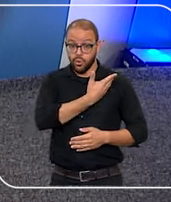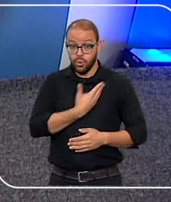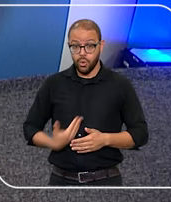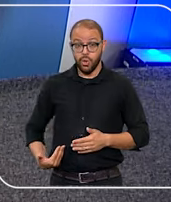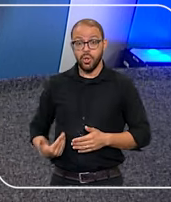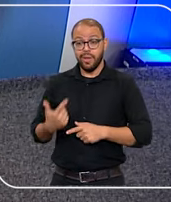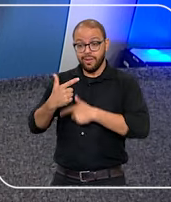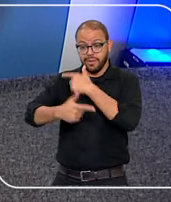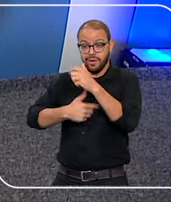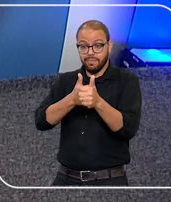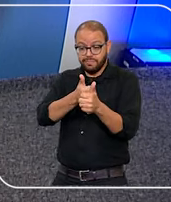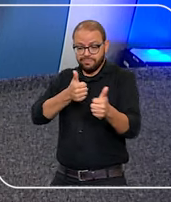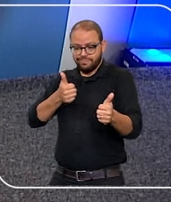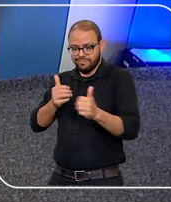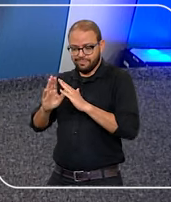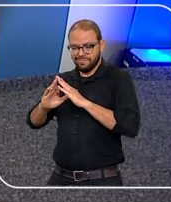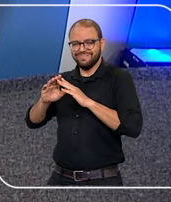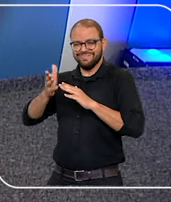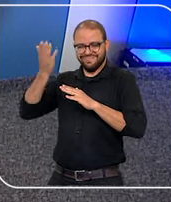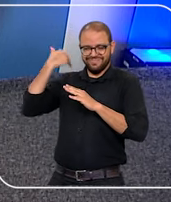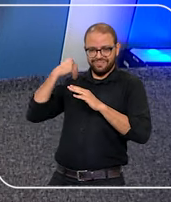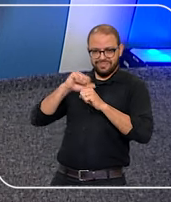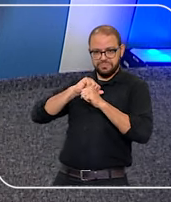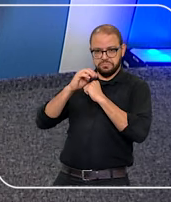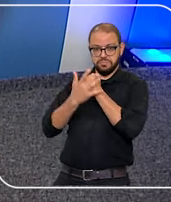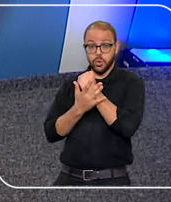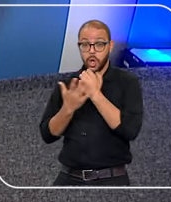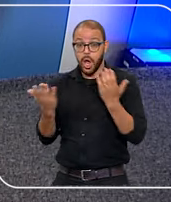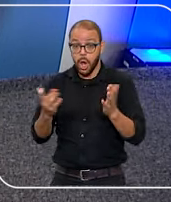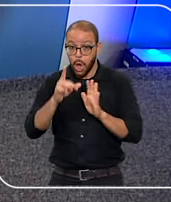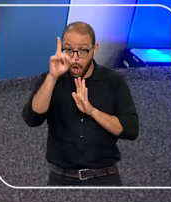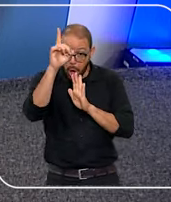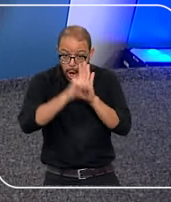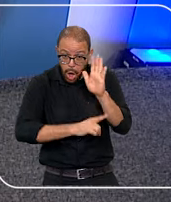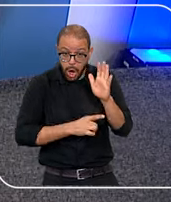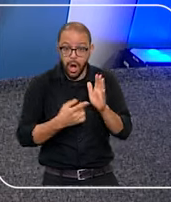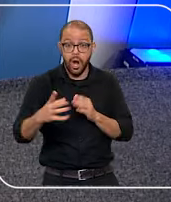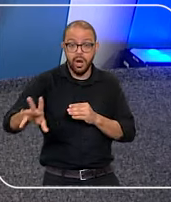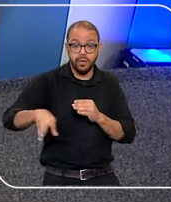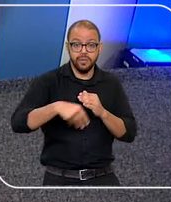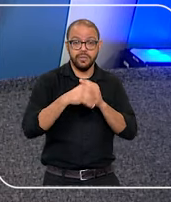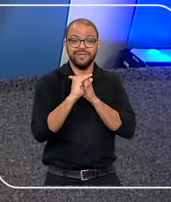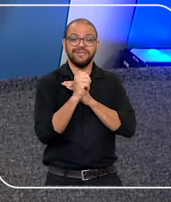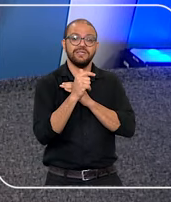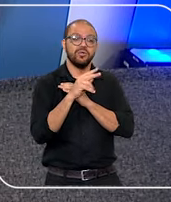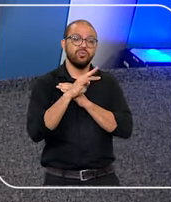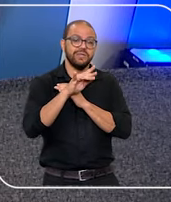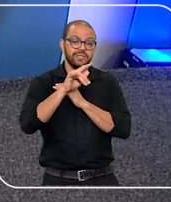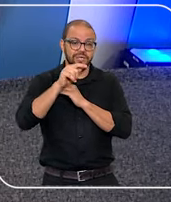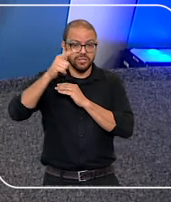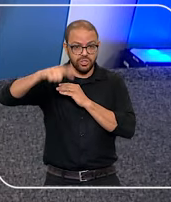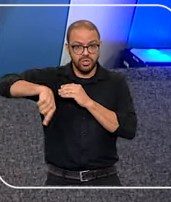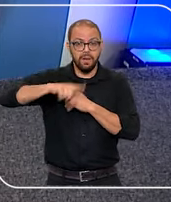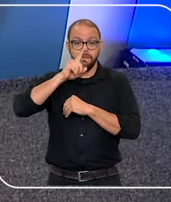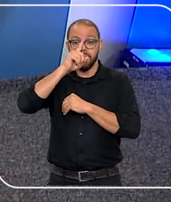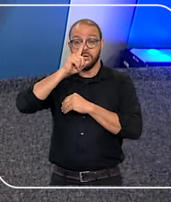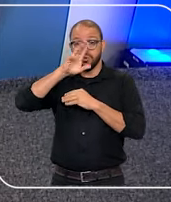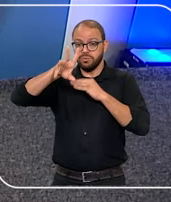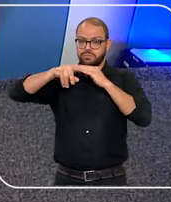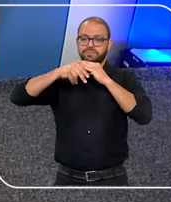que adotaram trabalho remoto na pandemia da Covid-19 não têm direito aos adicionais de insalubridade